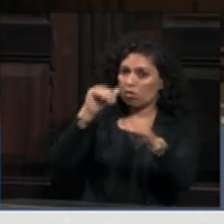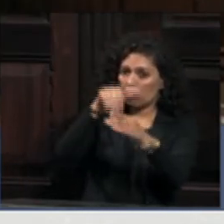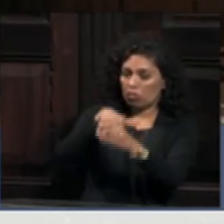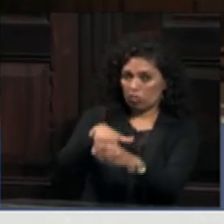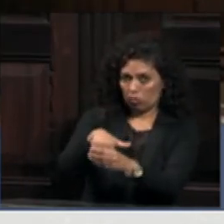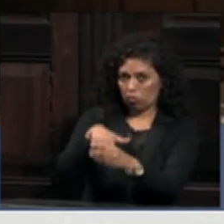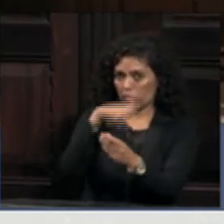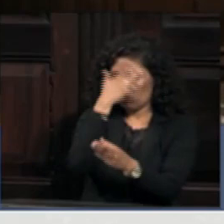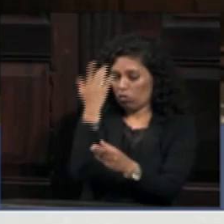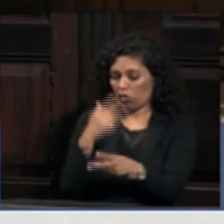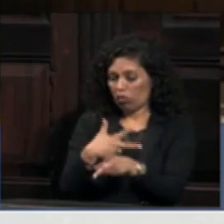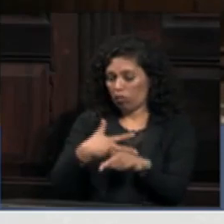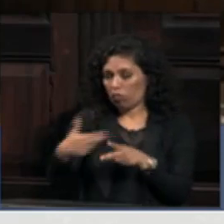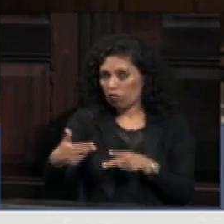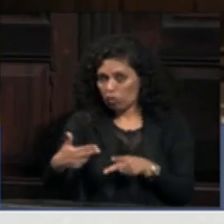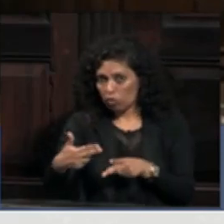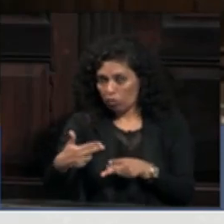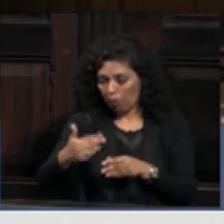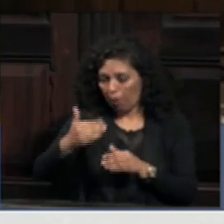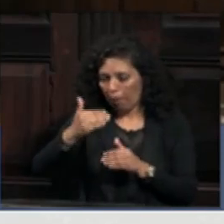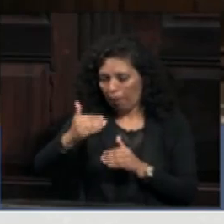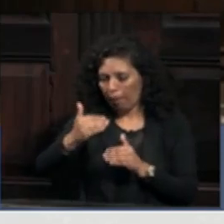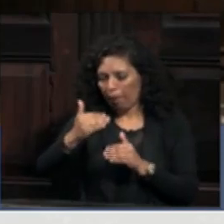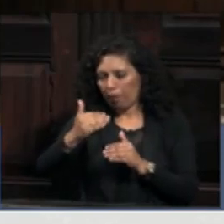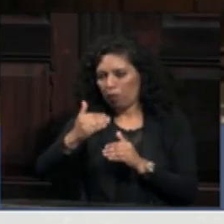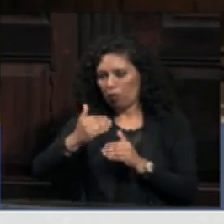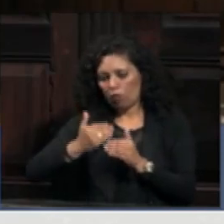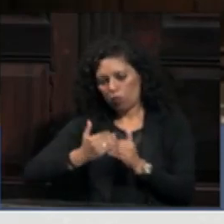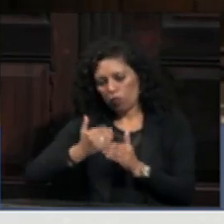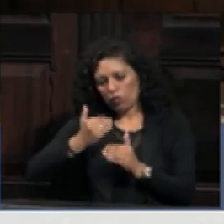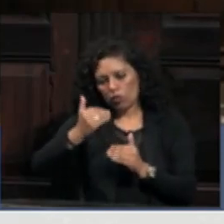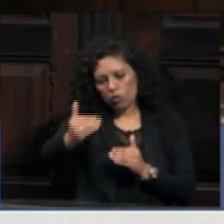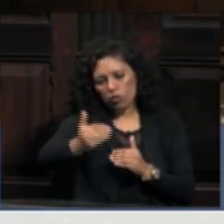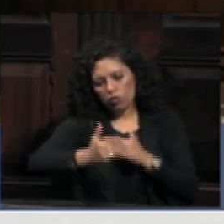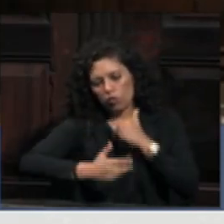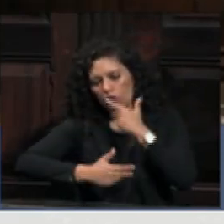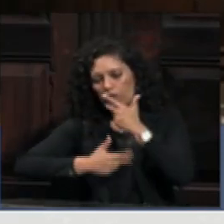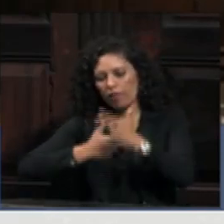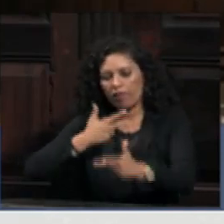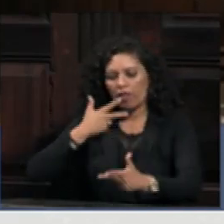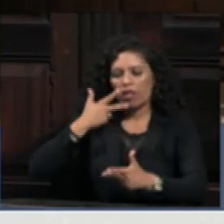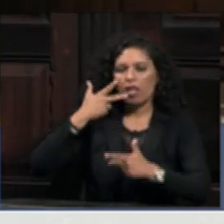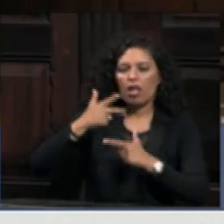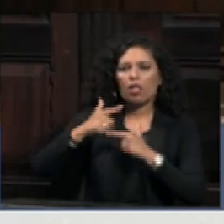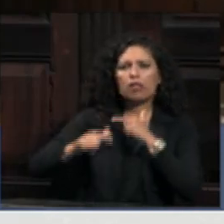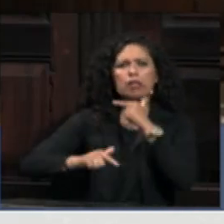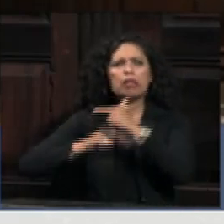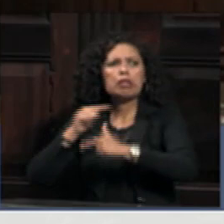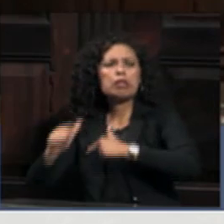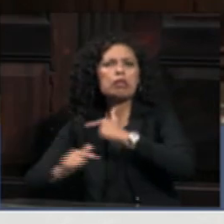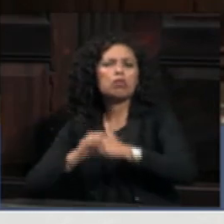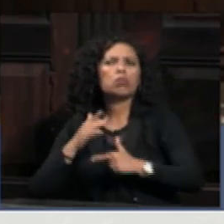vamos progressivamente tomando conhecimento da proposta de cada um.